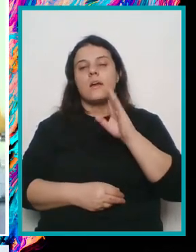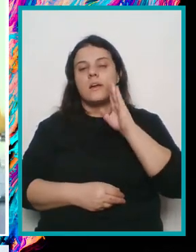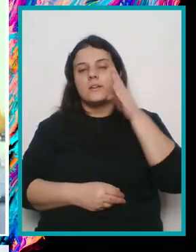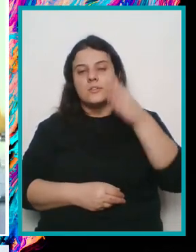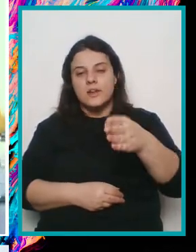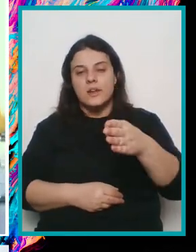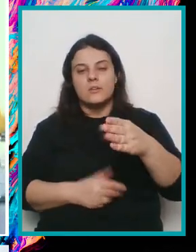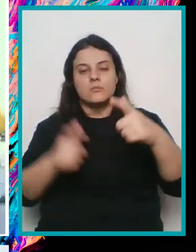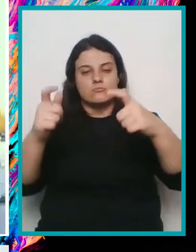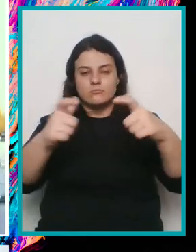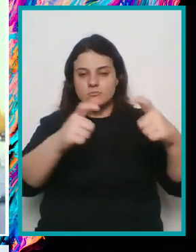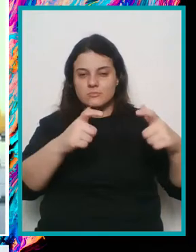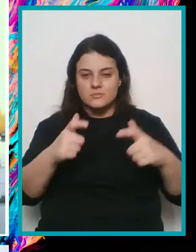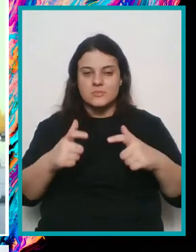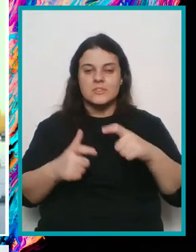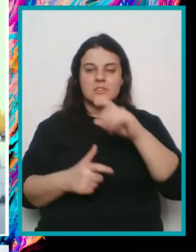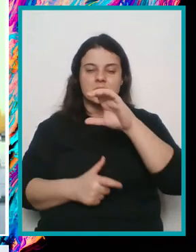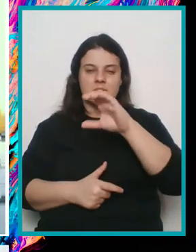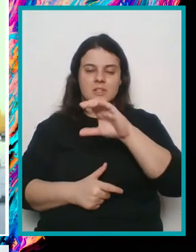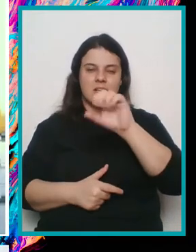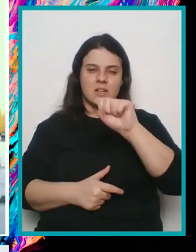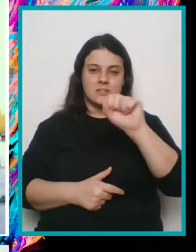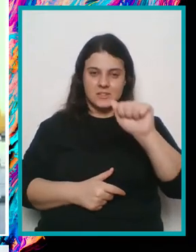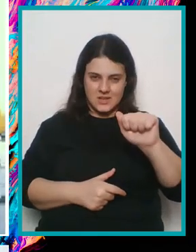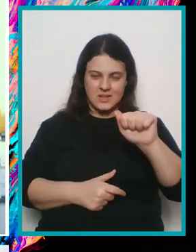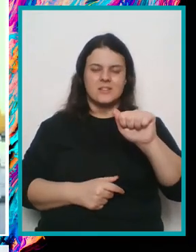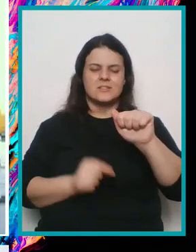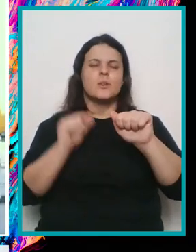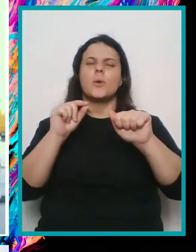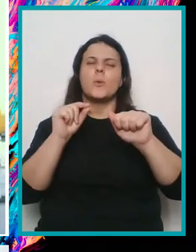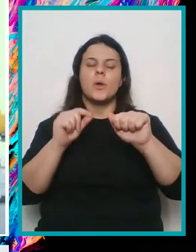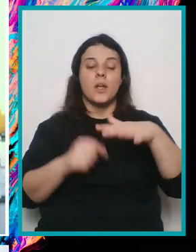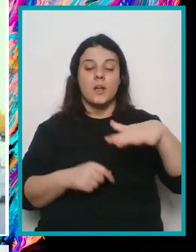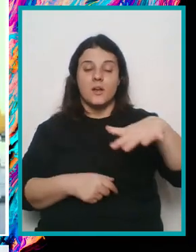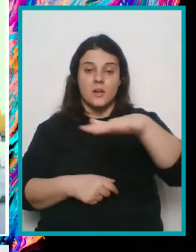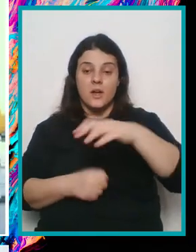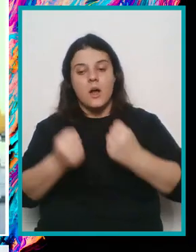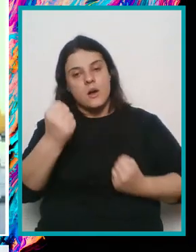familiares que tem várias cidades aqui, a gente também tem. E